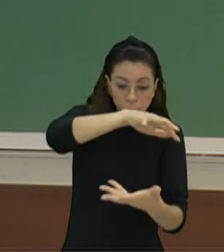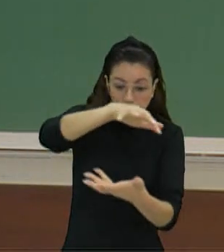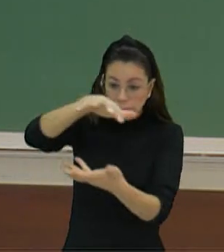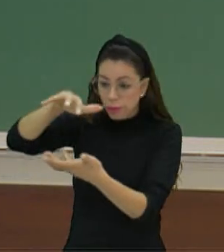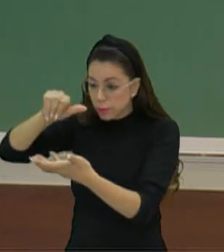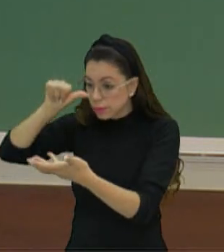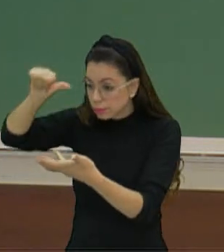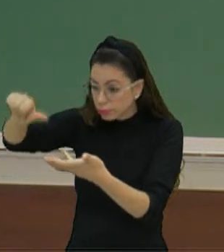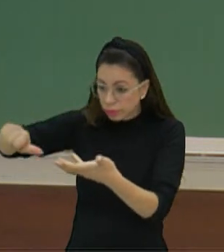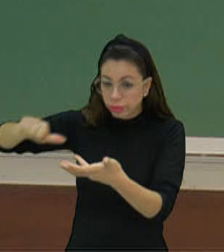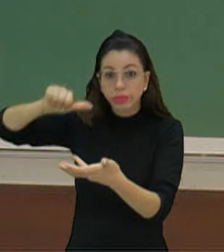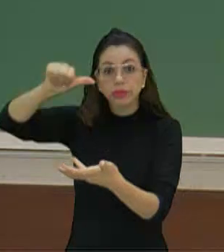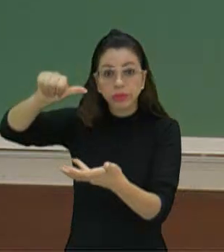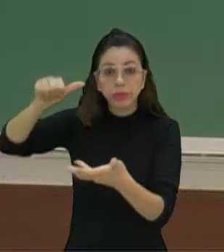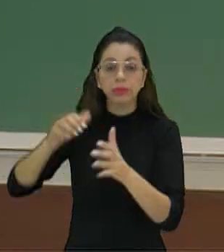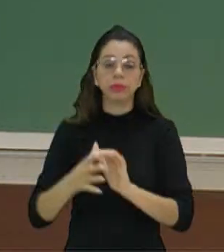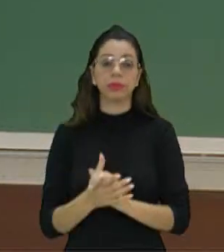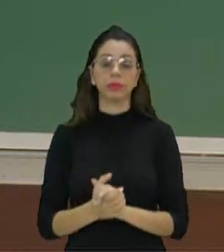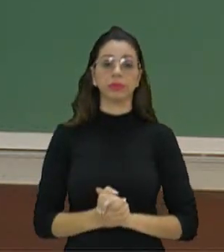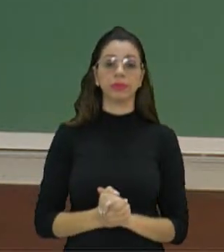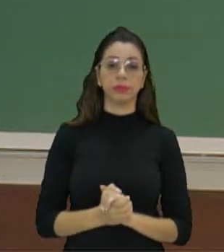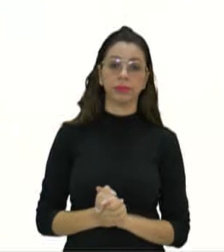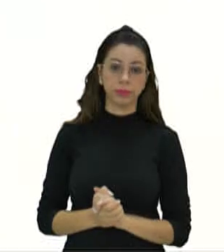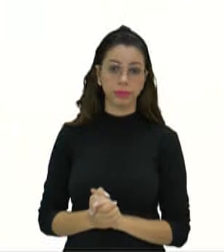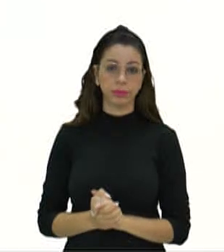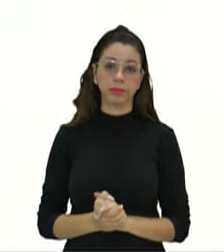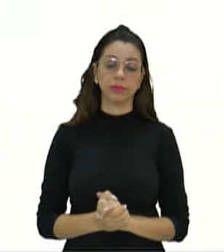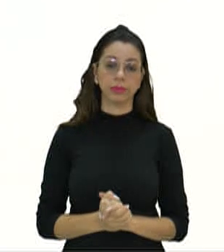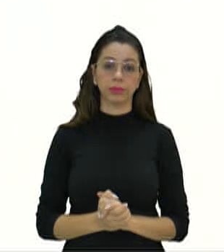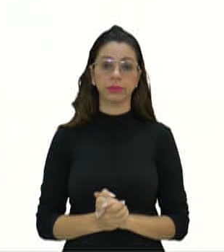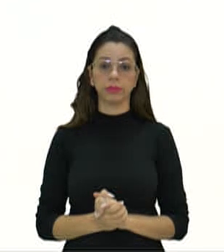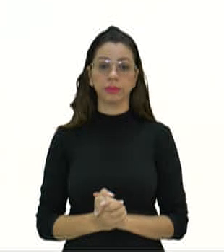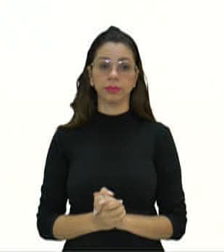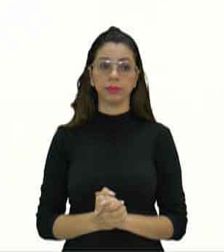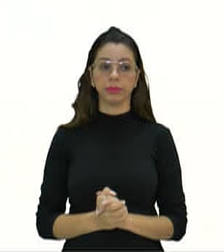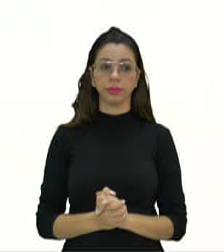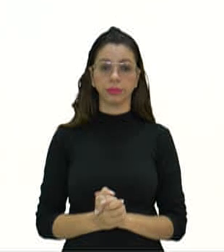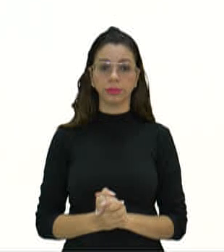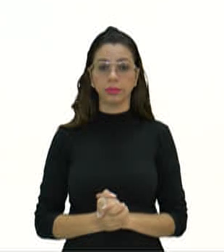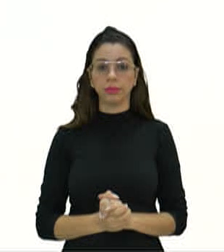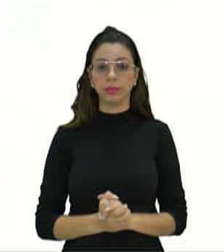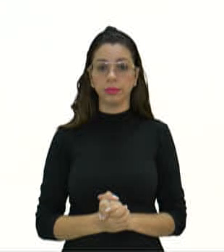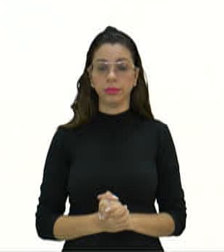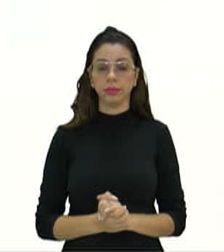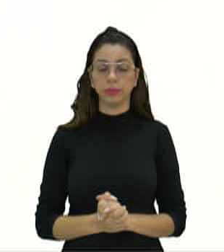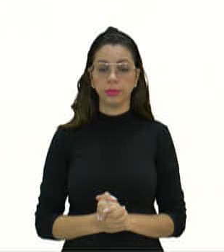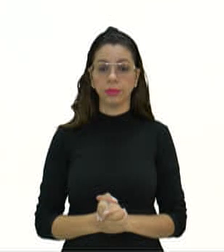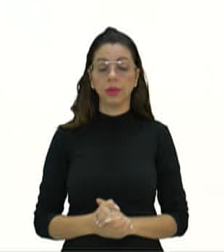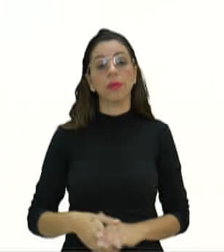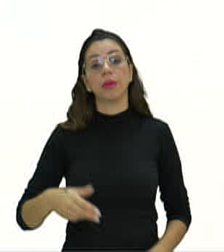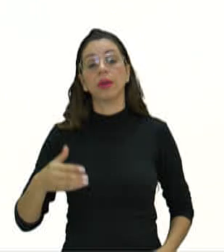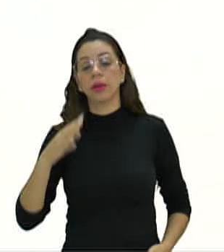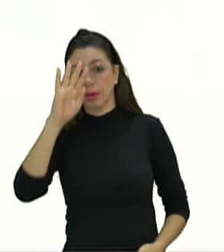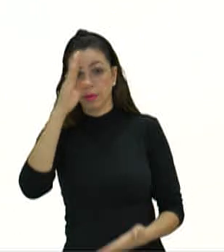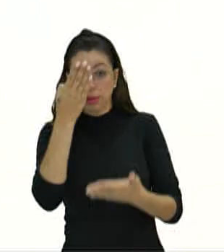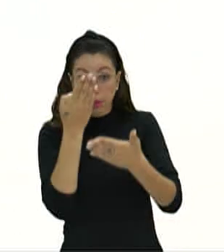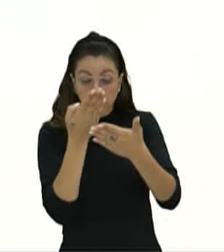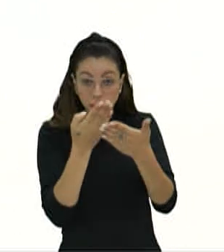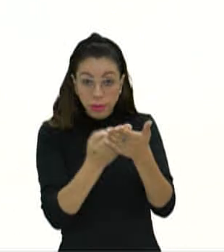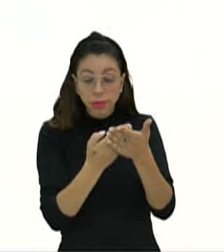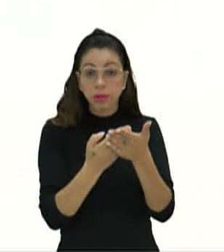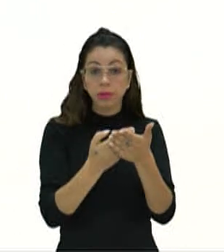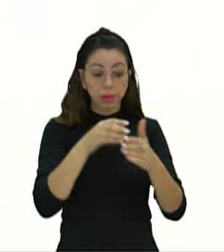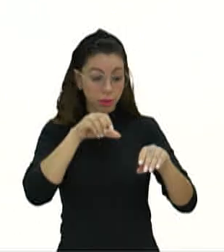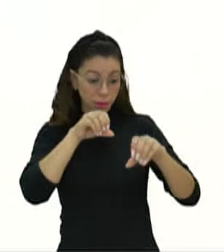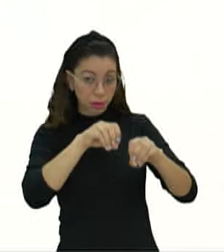eu tenho duas perguntas. Do you believe education can change someone's life? Você acredita que a educação pode